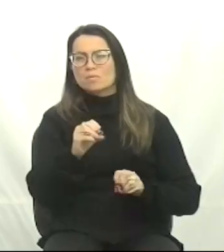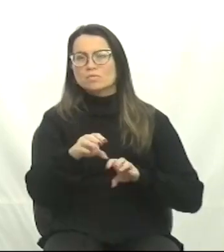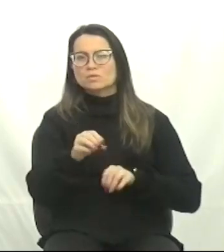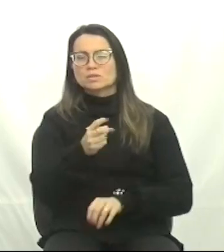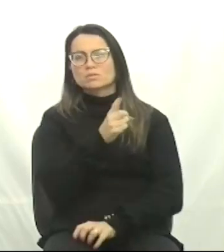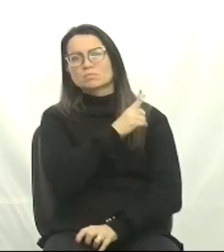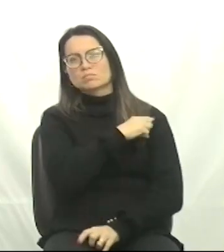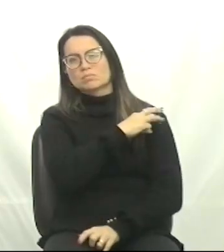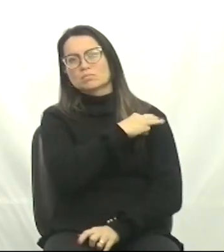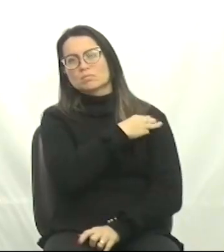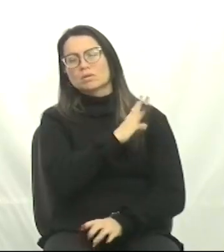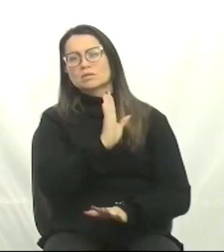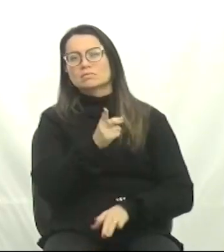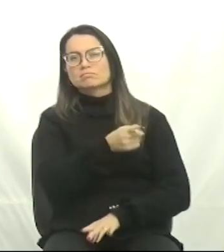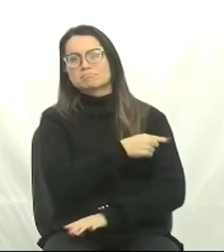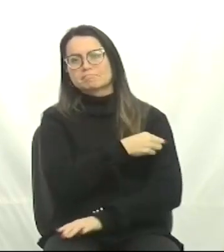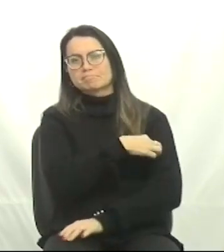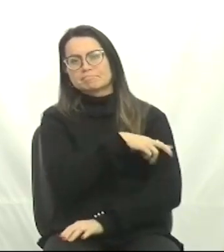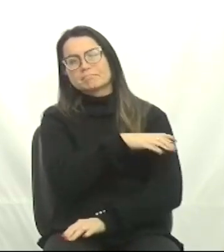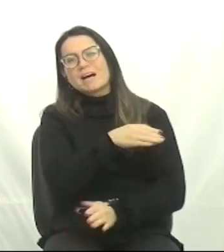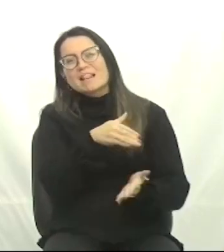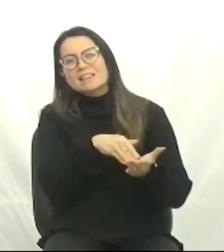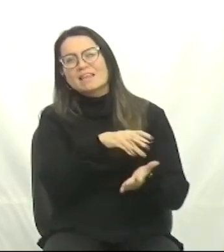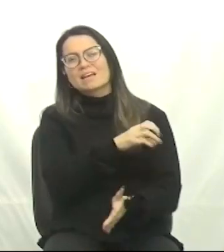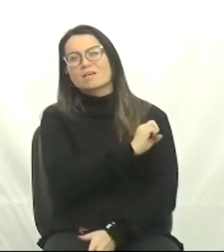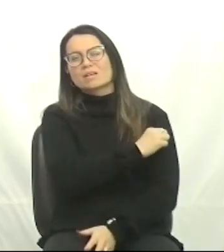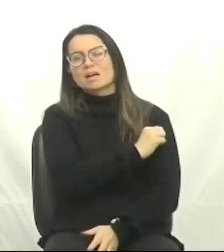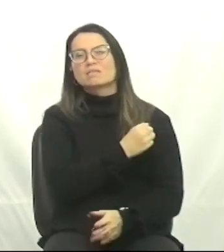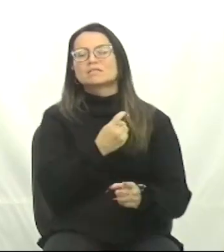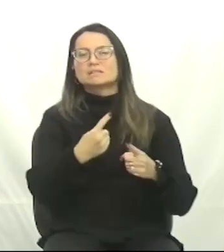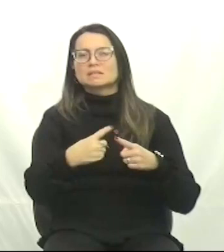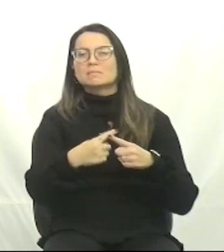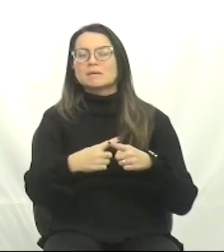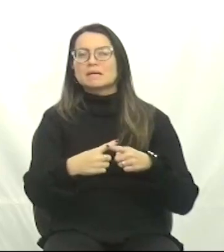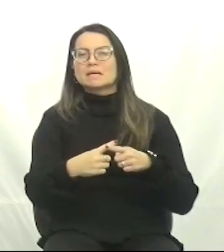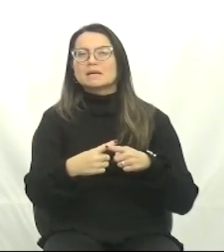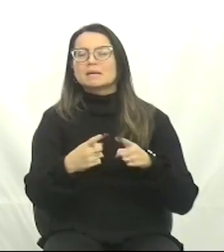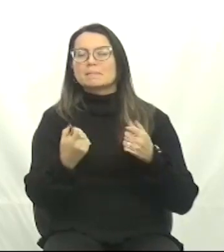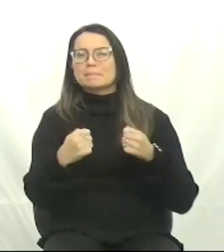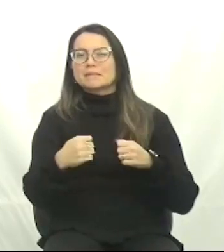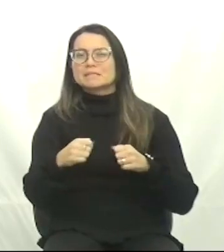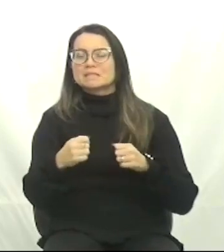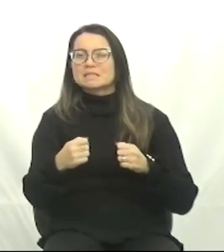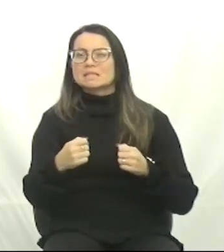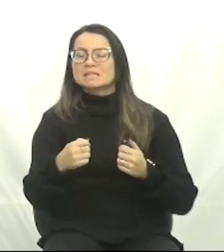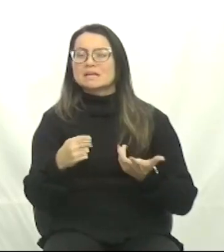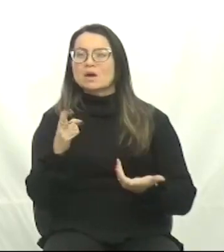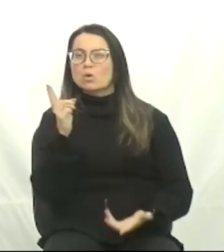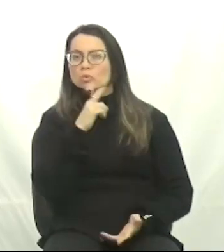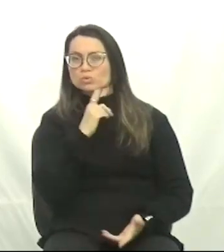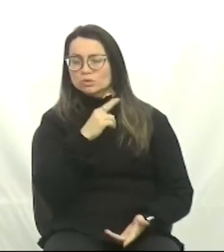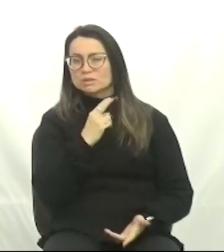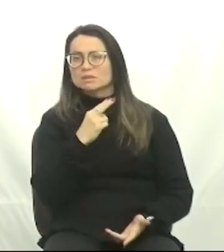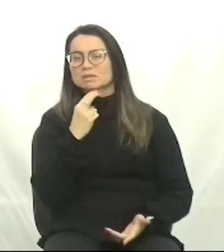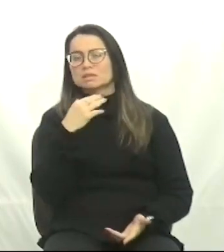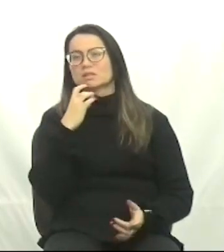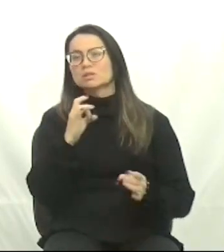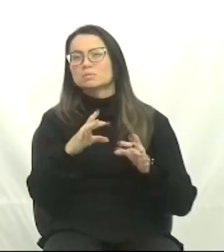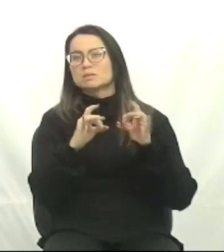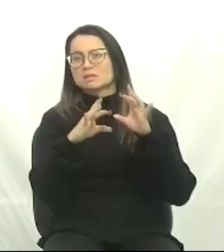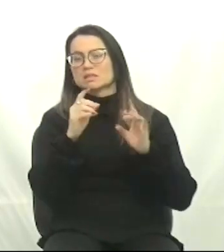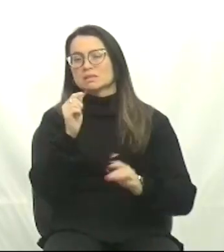a educação fundamental seja também priorizada por esse governo, que se apresentem modificações importantes na